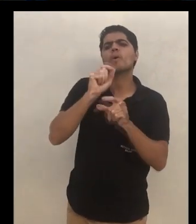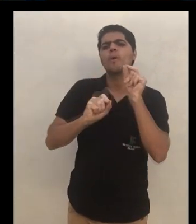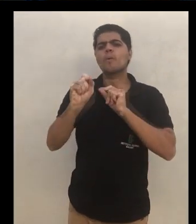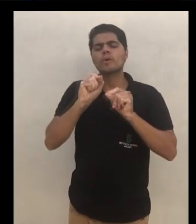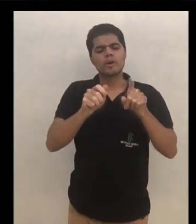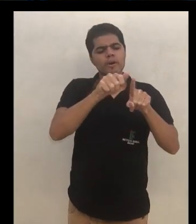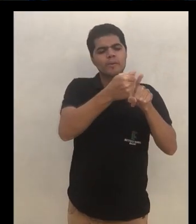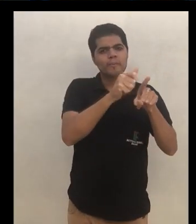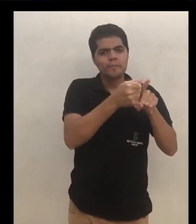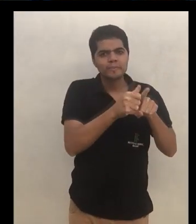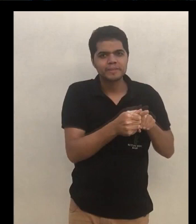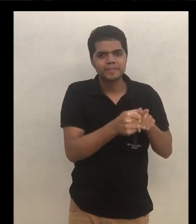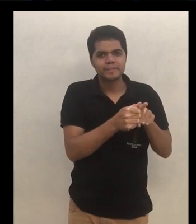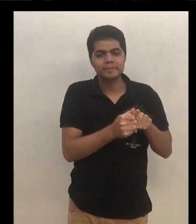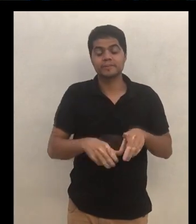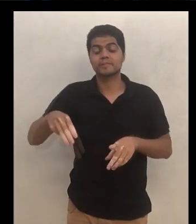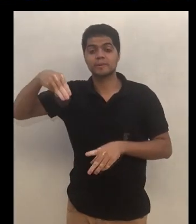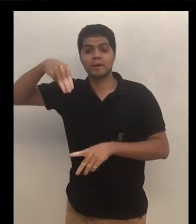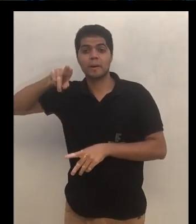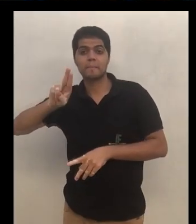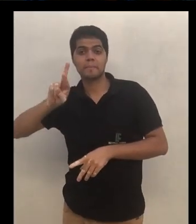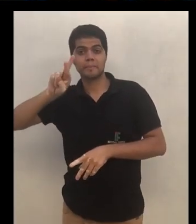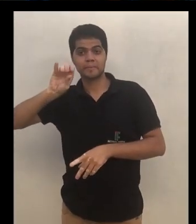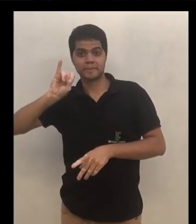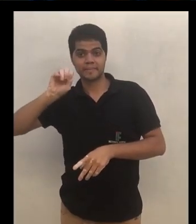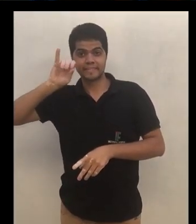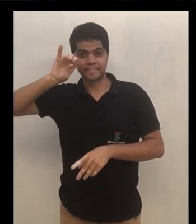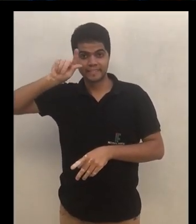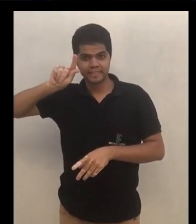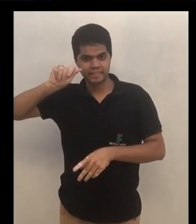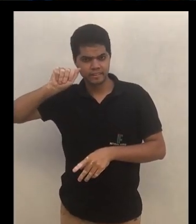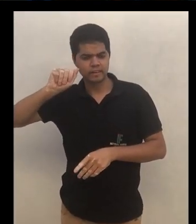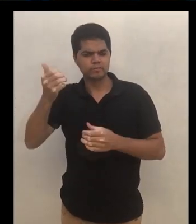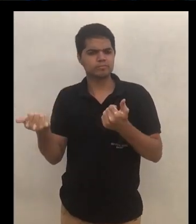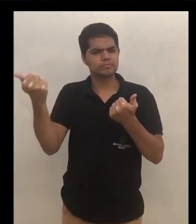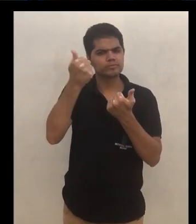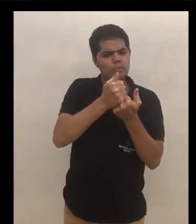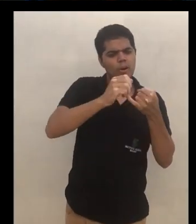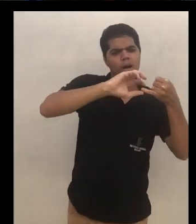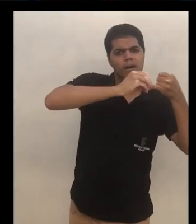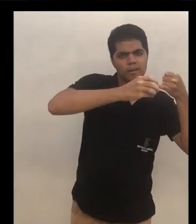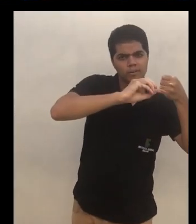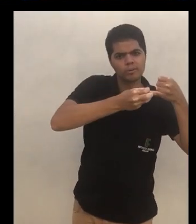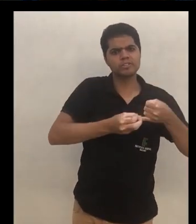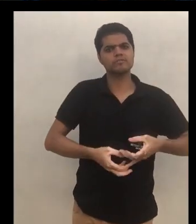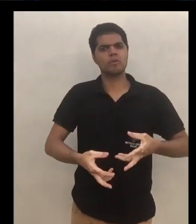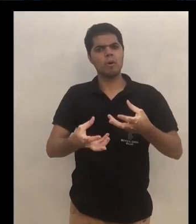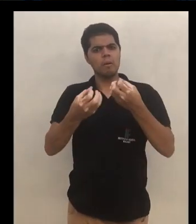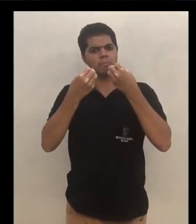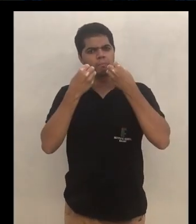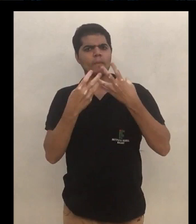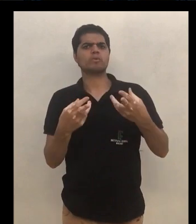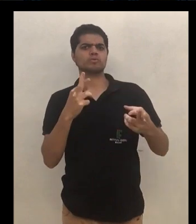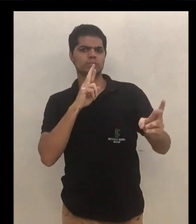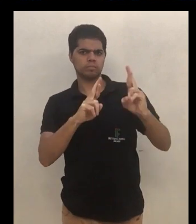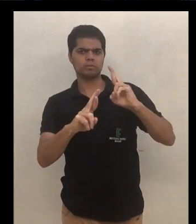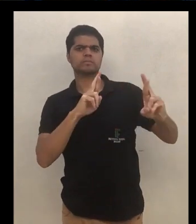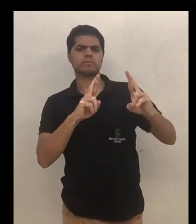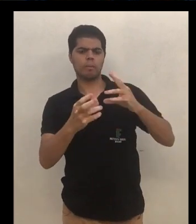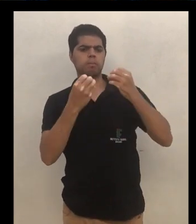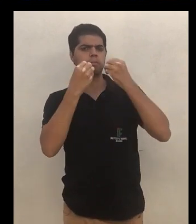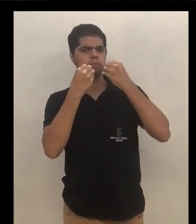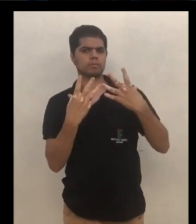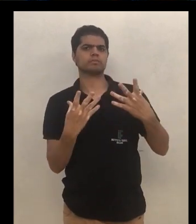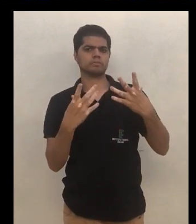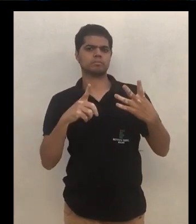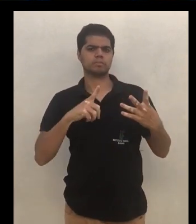e a moringa substituindo a soja, e os resultados foram muito bons. Lembra que a moringa tem até 30%, né, de proteína bruta,